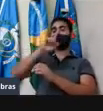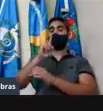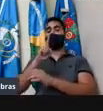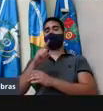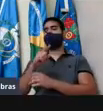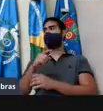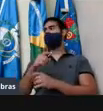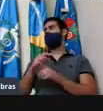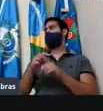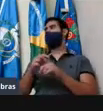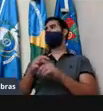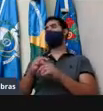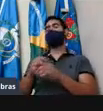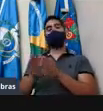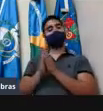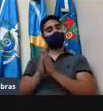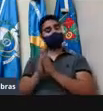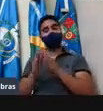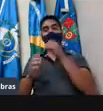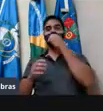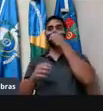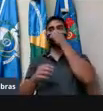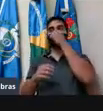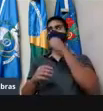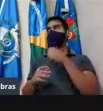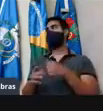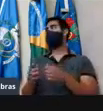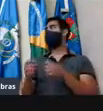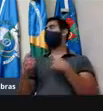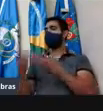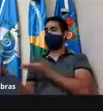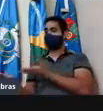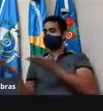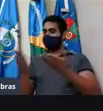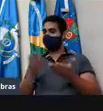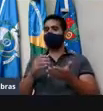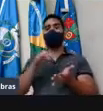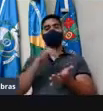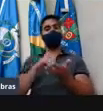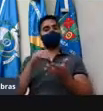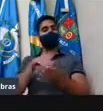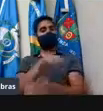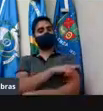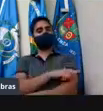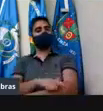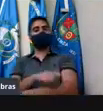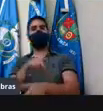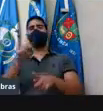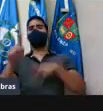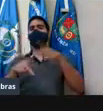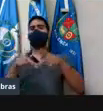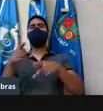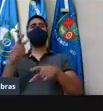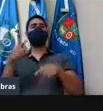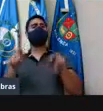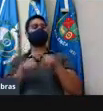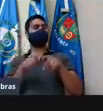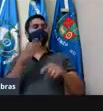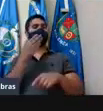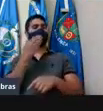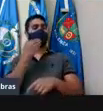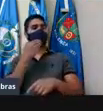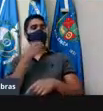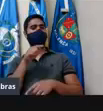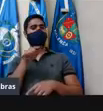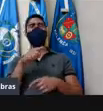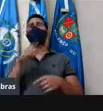por favor, traga a data do secretário de Educação aqui conosco. População fala sobre alimentação. Eu sei que